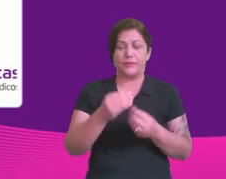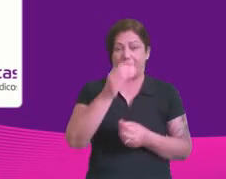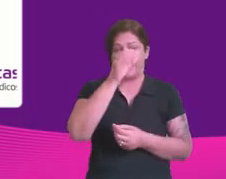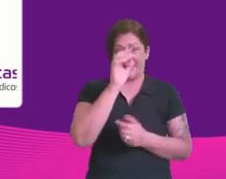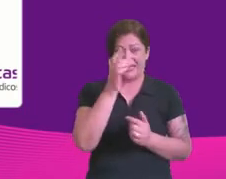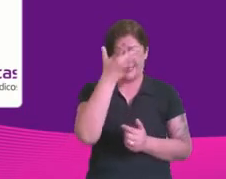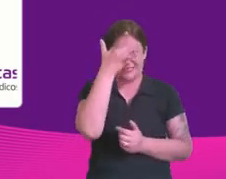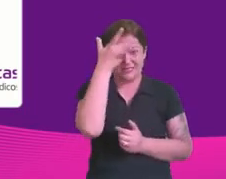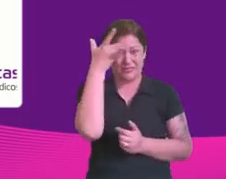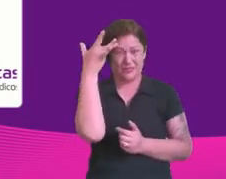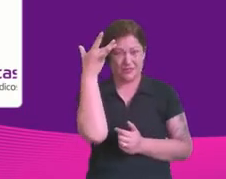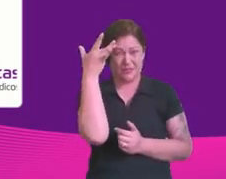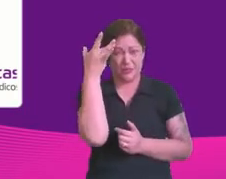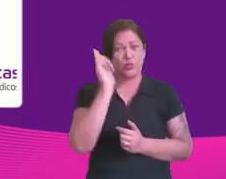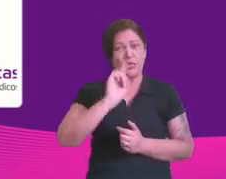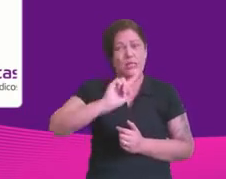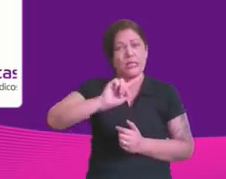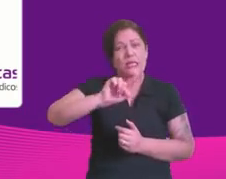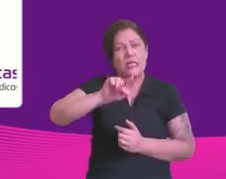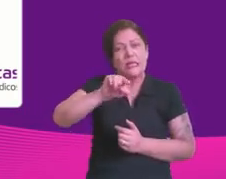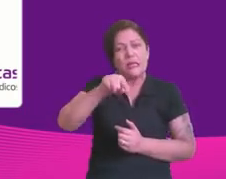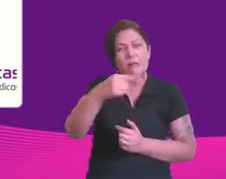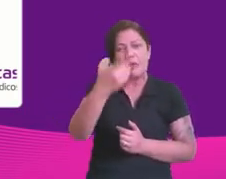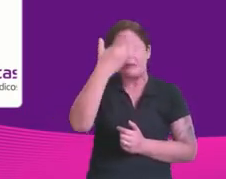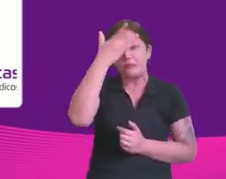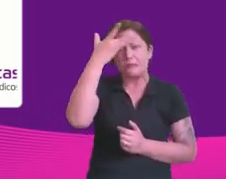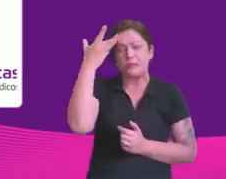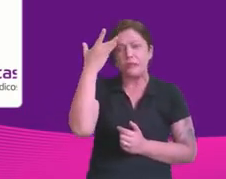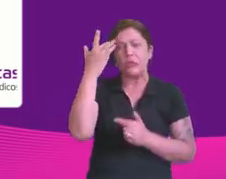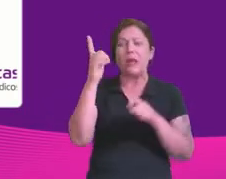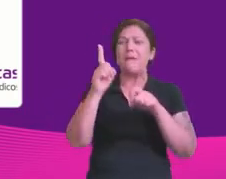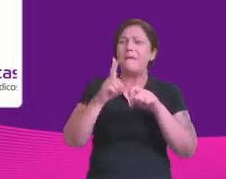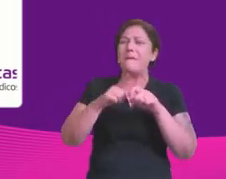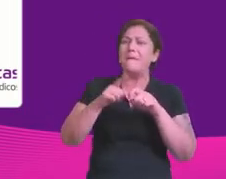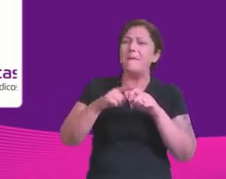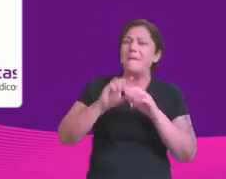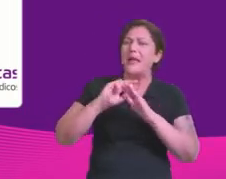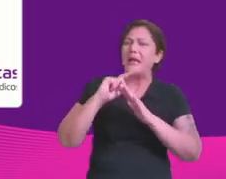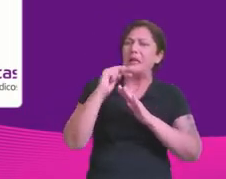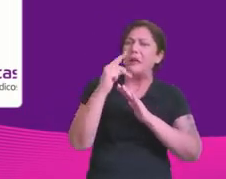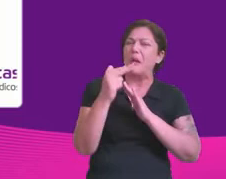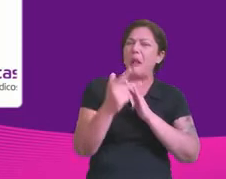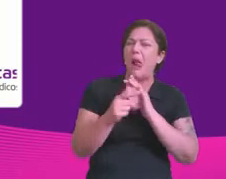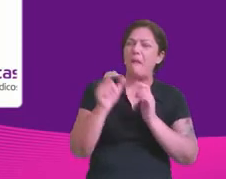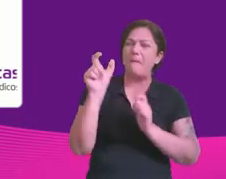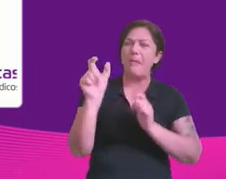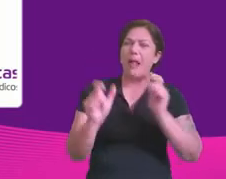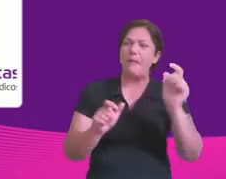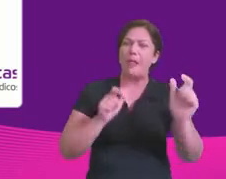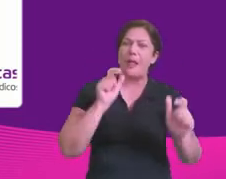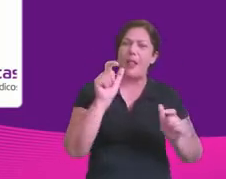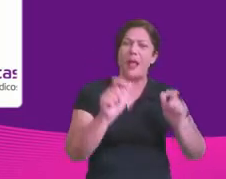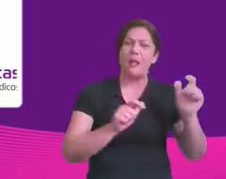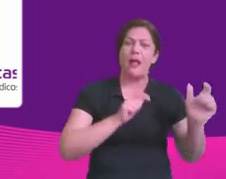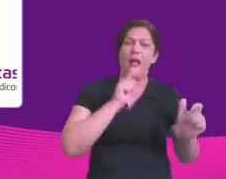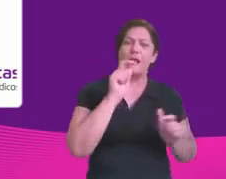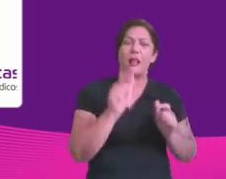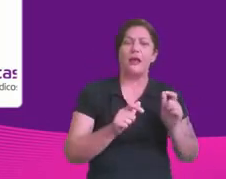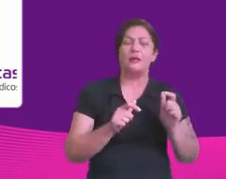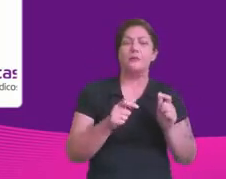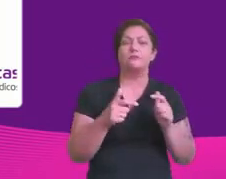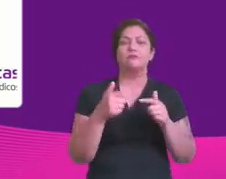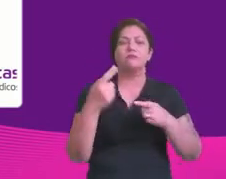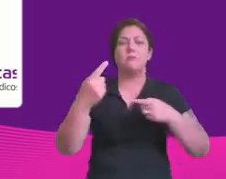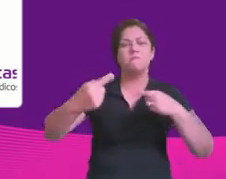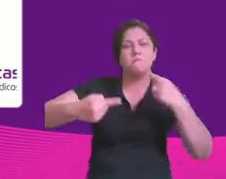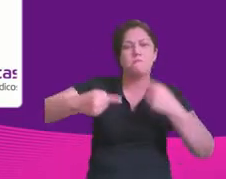a uma discussão multidisciplinar para definição cirúrgica versus tratamento perioperatório. Foi definido